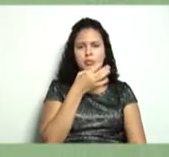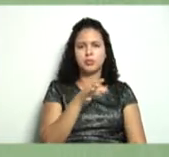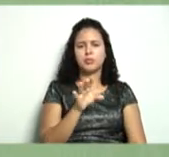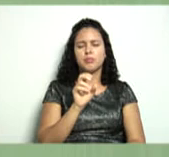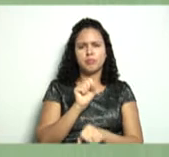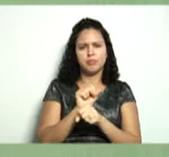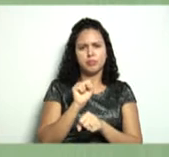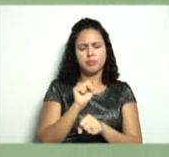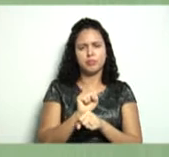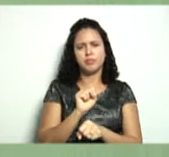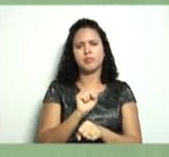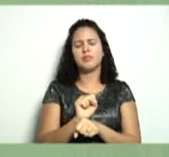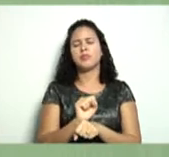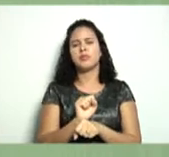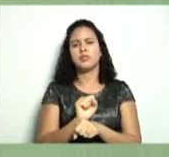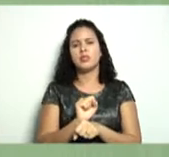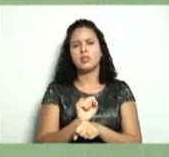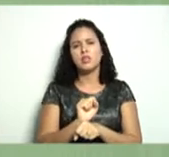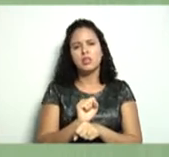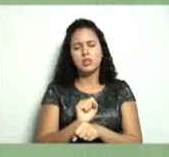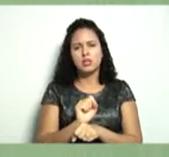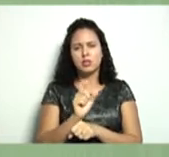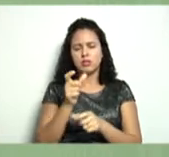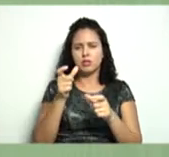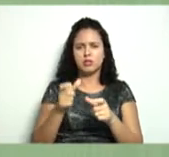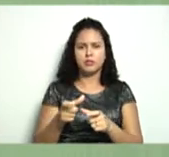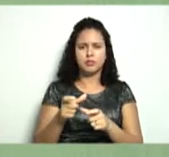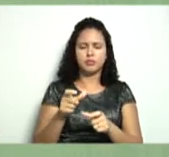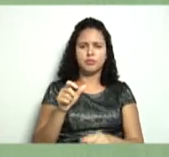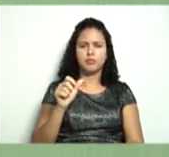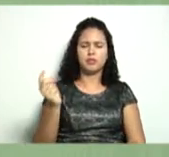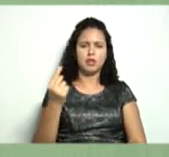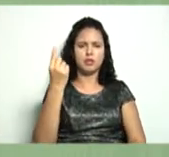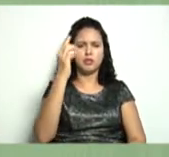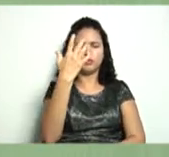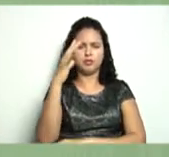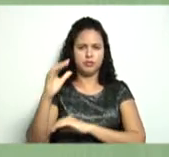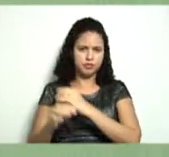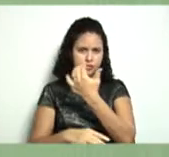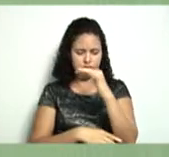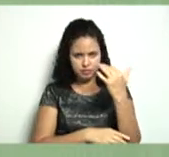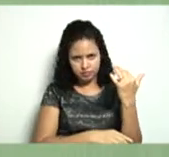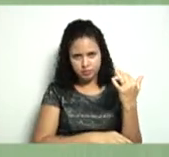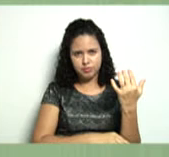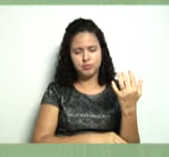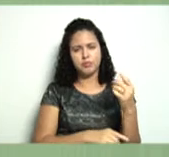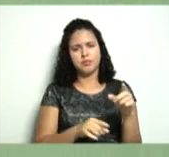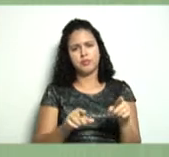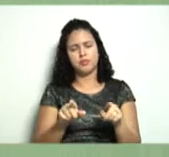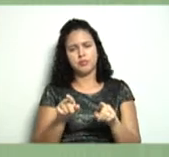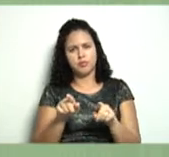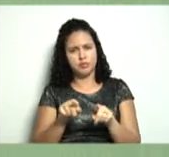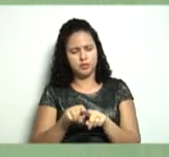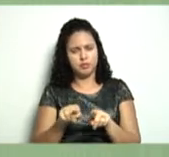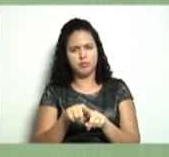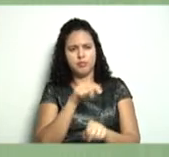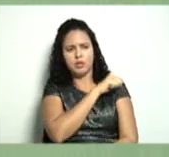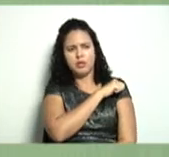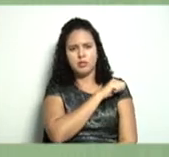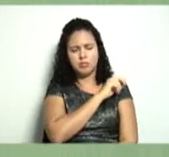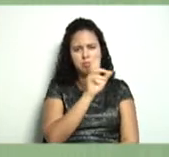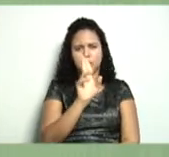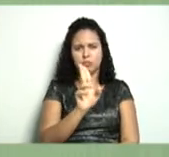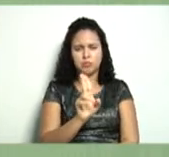de Alta Floresta. Os alunos Alisson, Daniele, Jonathan, Ellen, Letícia, Lucas e